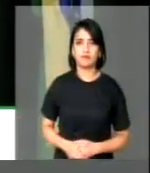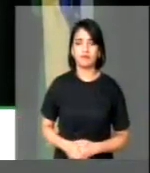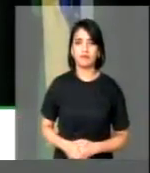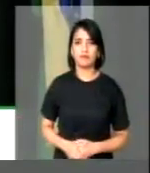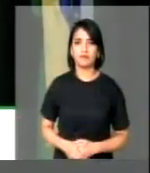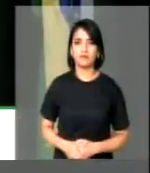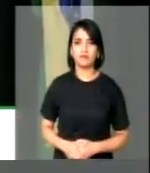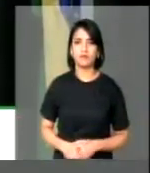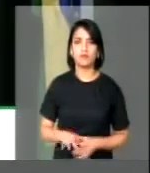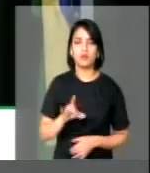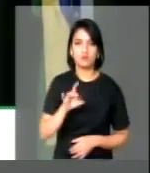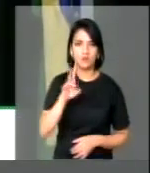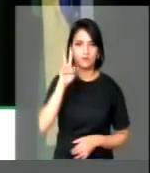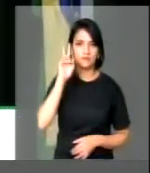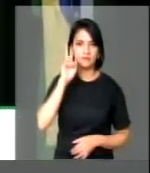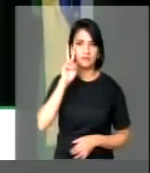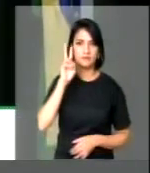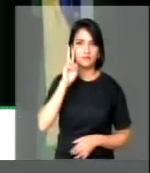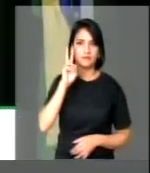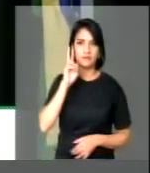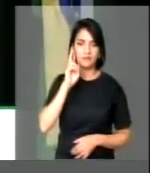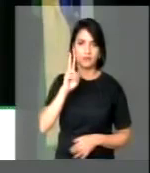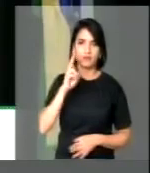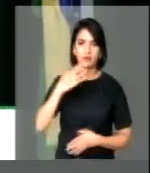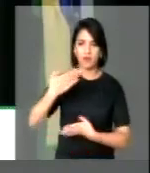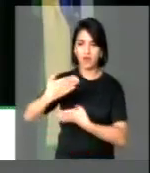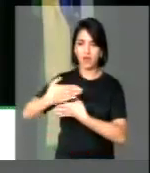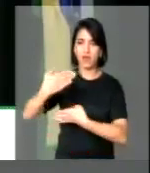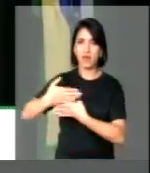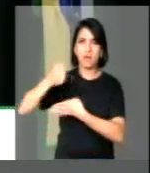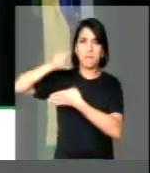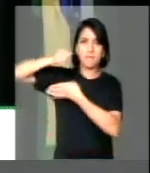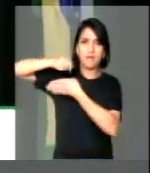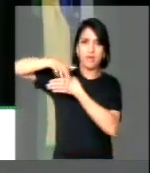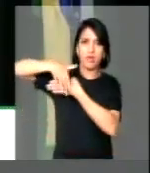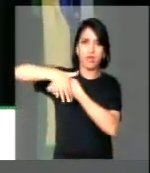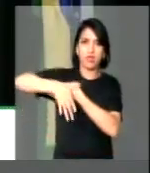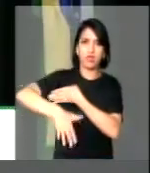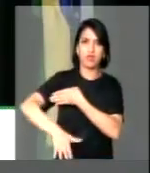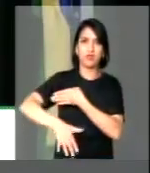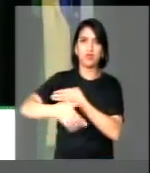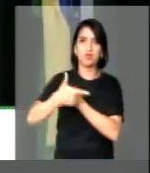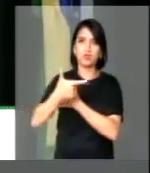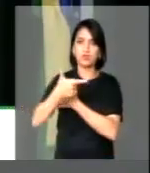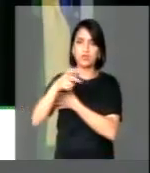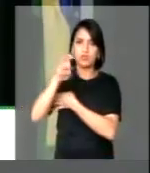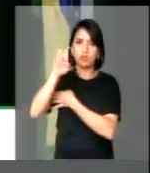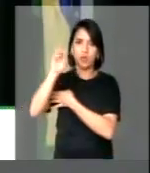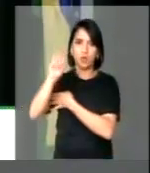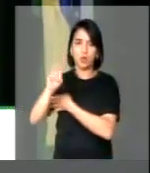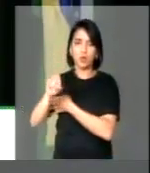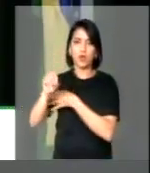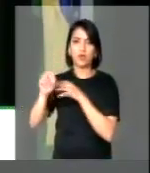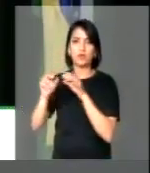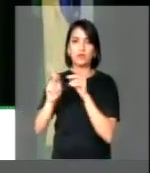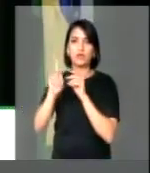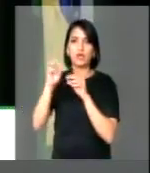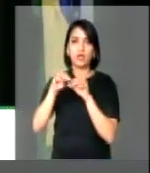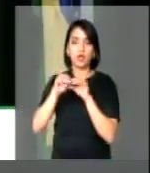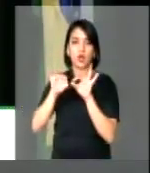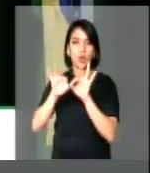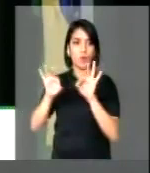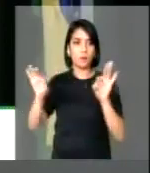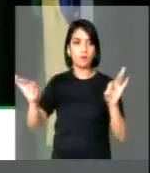Apenas para lembrar, a barragem de Algodões, situada a 250 quilômetros de Teresina, se